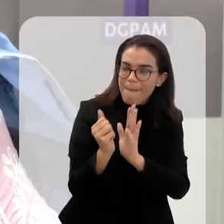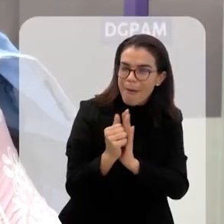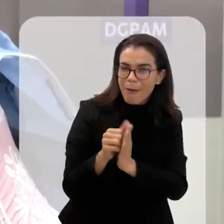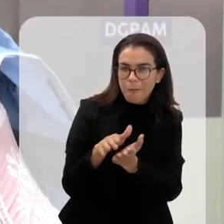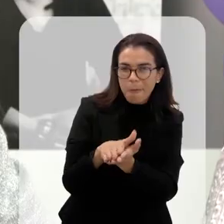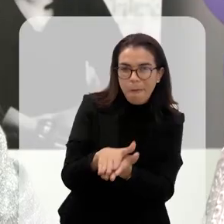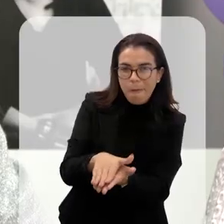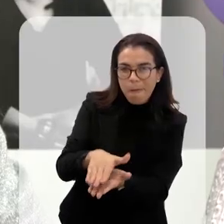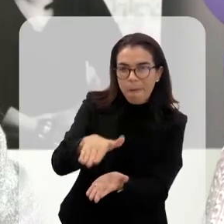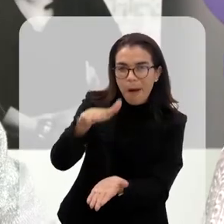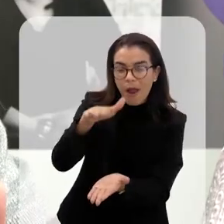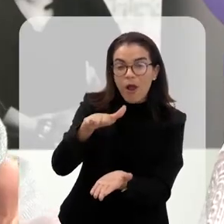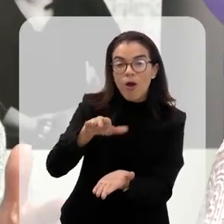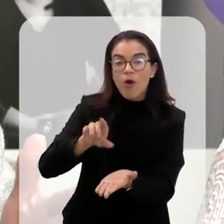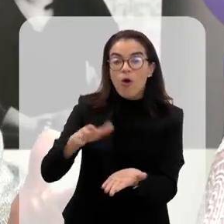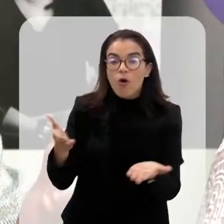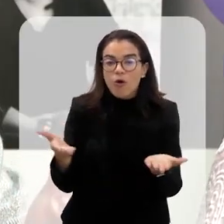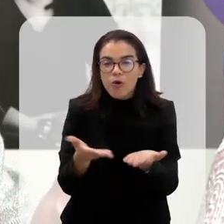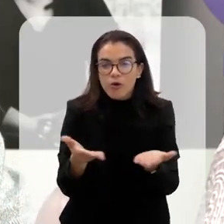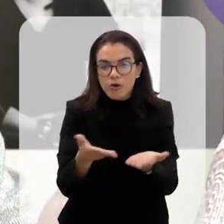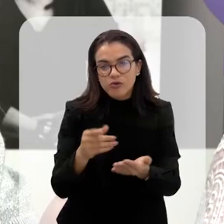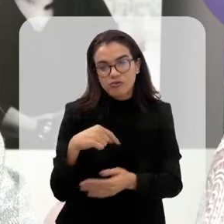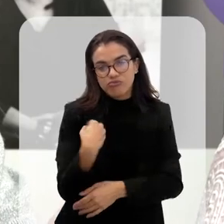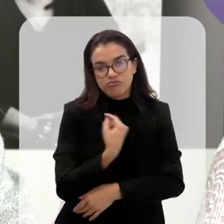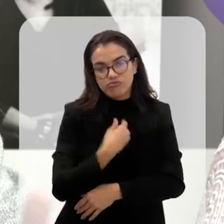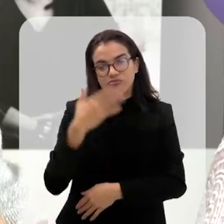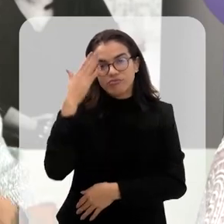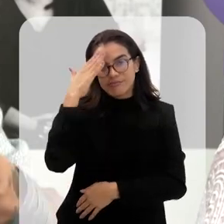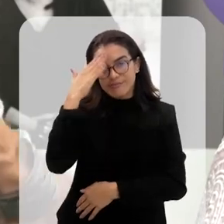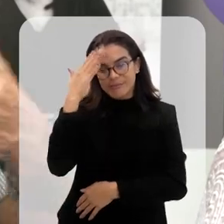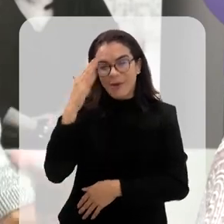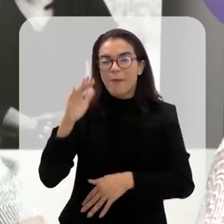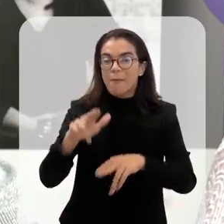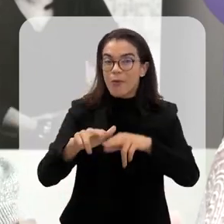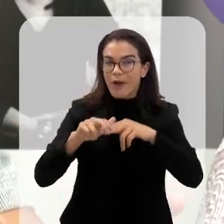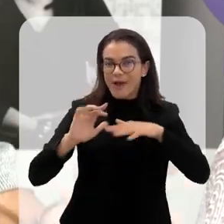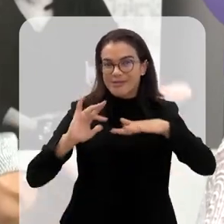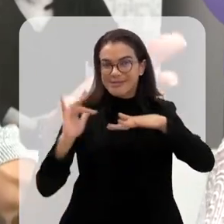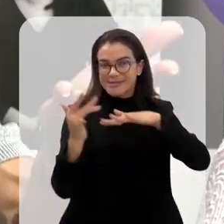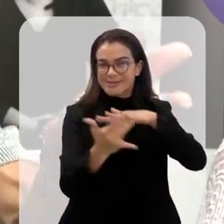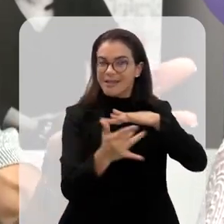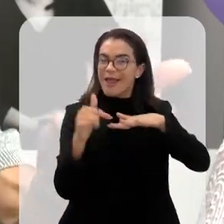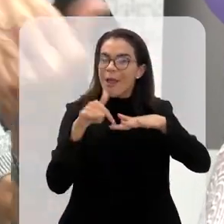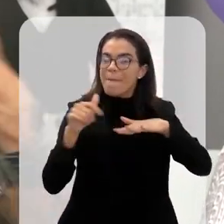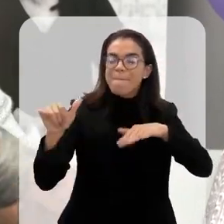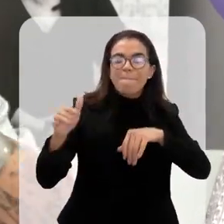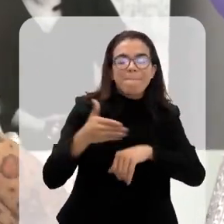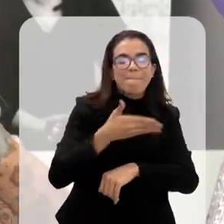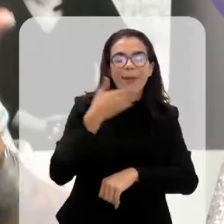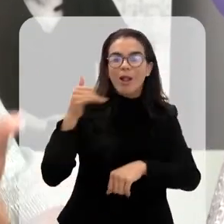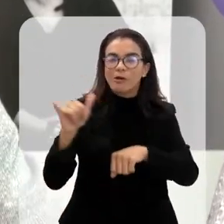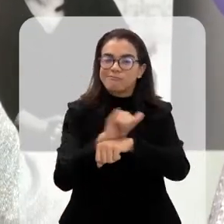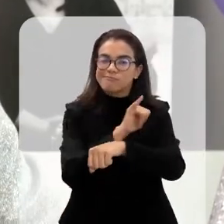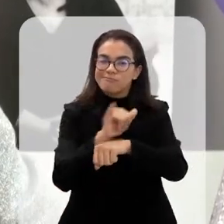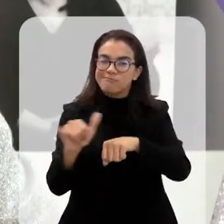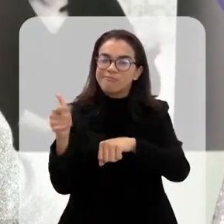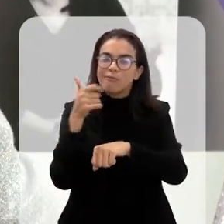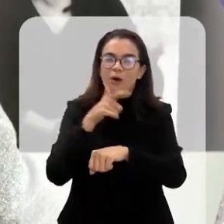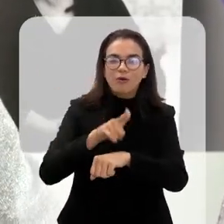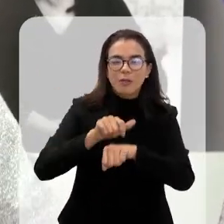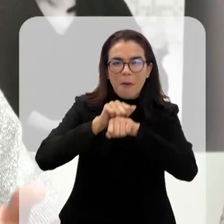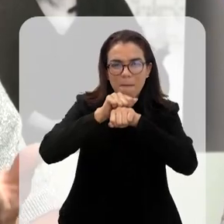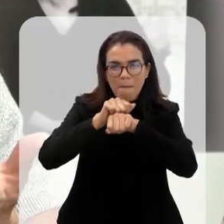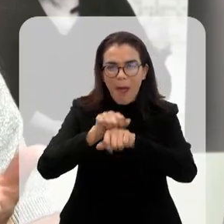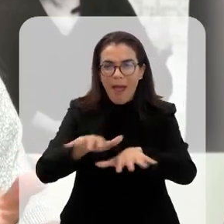E hoje nós sabemos que através das redes sociais é o melhor caminho para alcançar mais